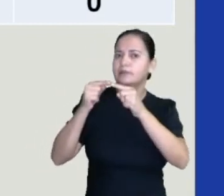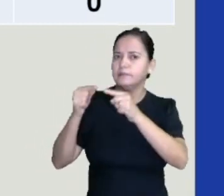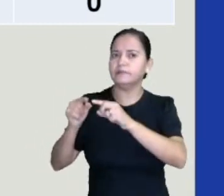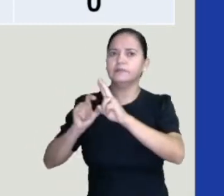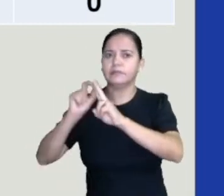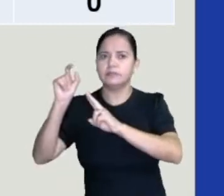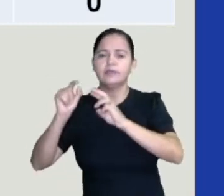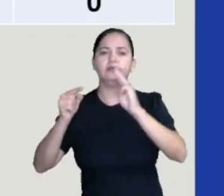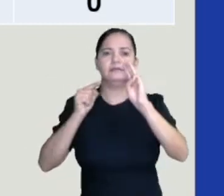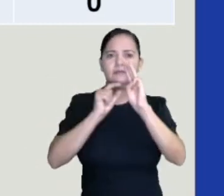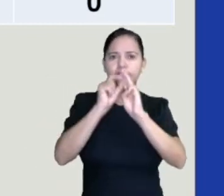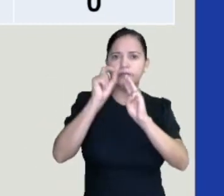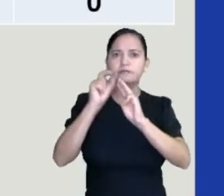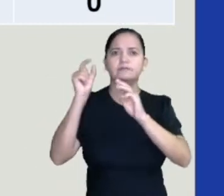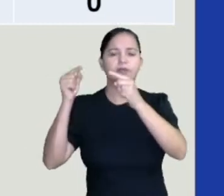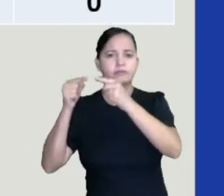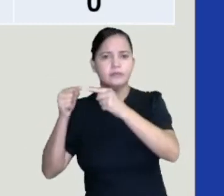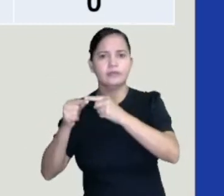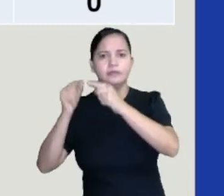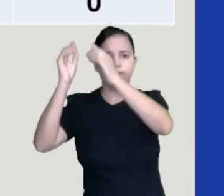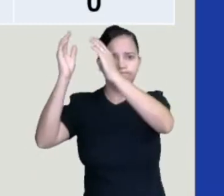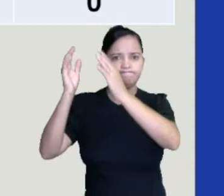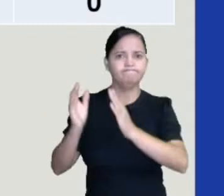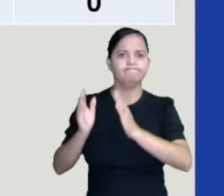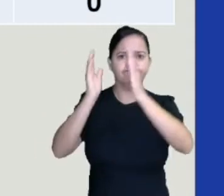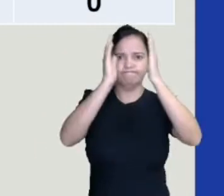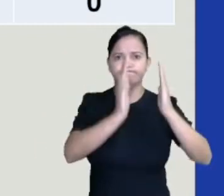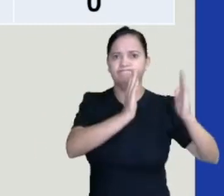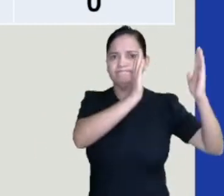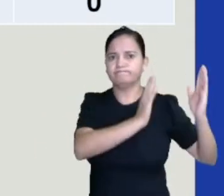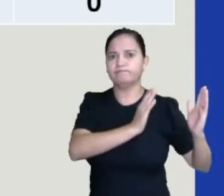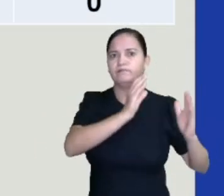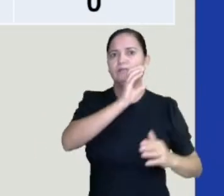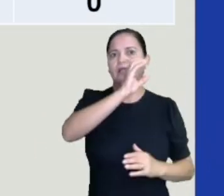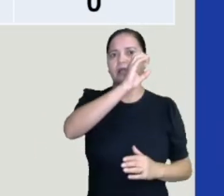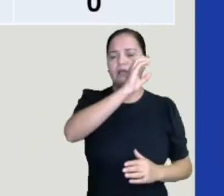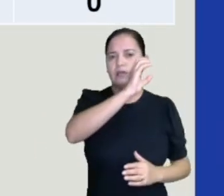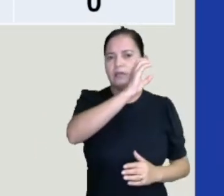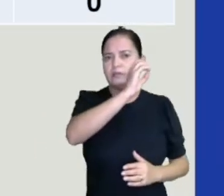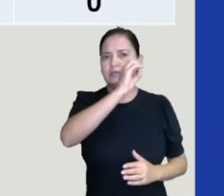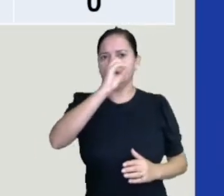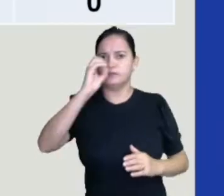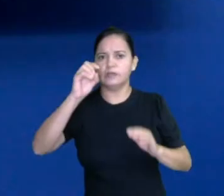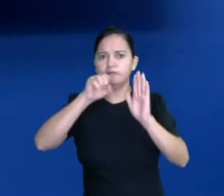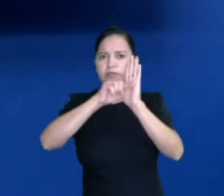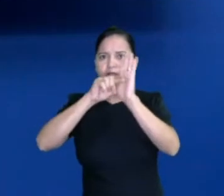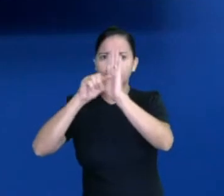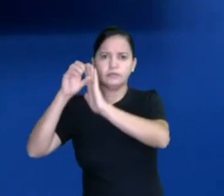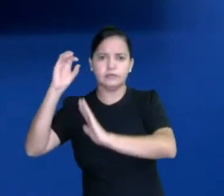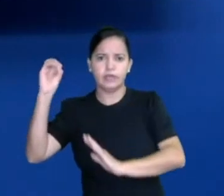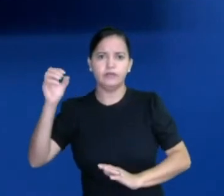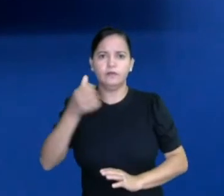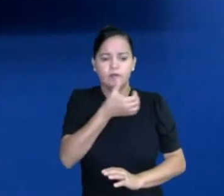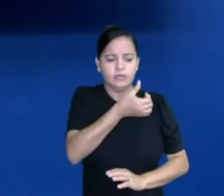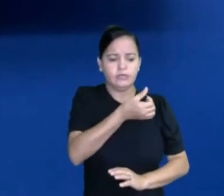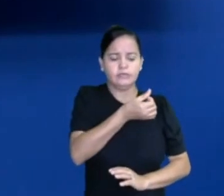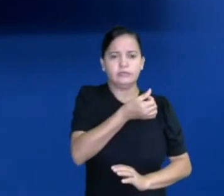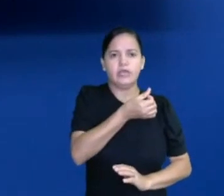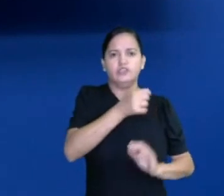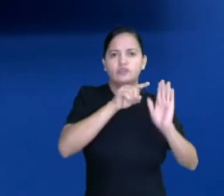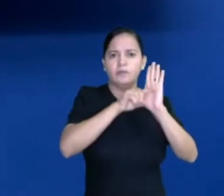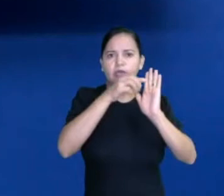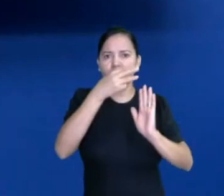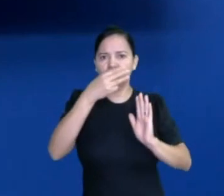centenas. Então, 0 menos 0, 0, 0 menos 0, 0 e 6 menos 3, 3. E eu fico